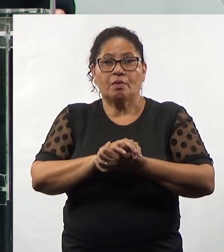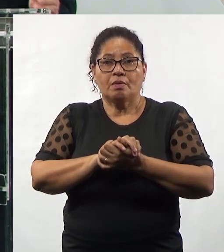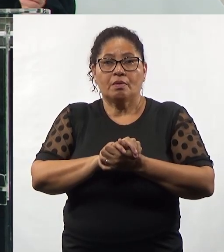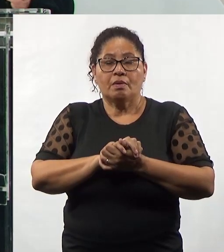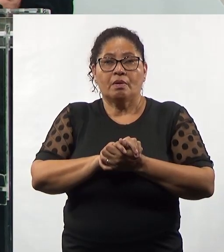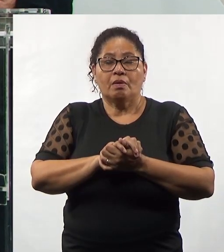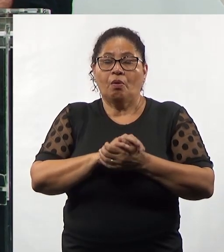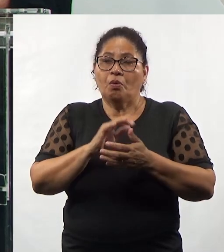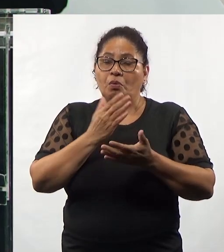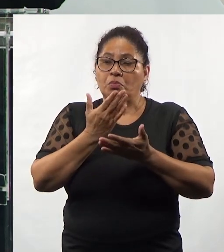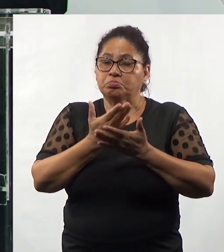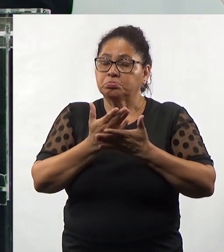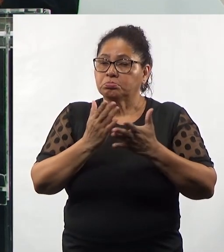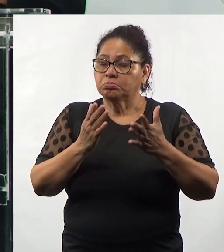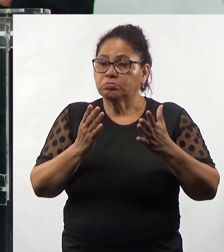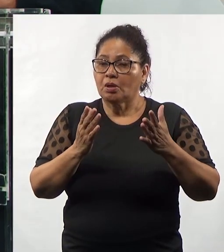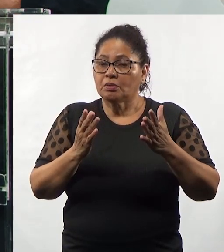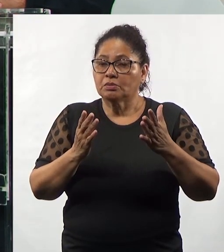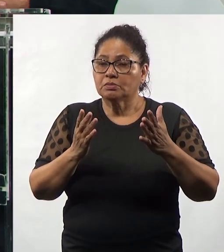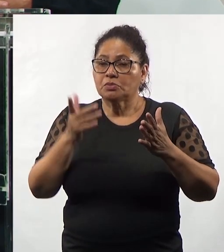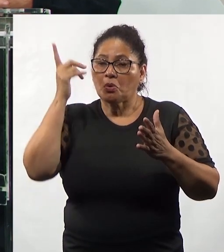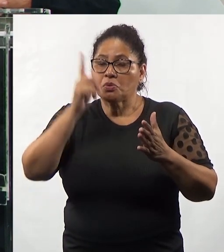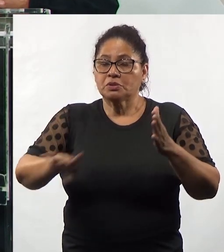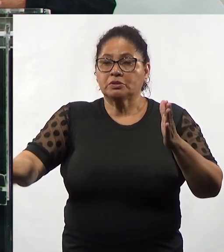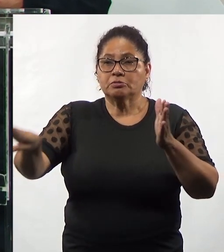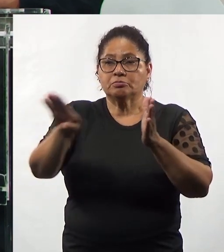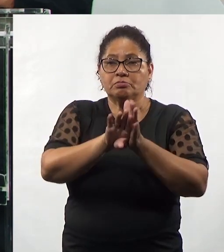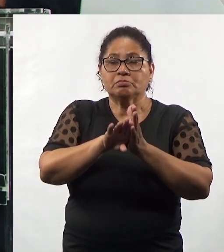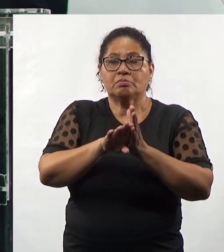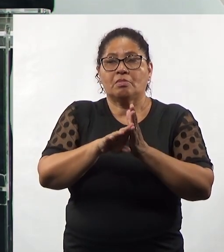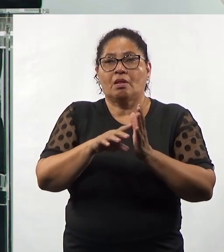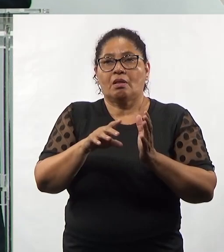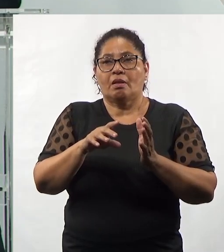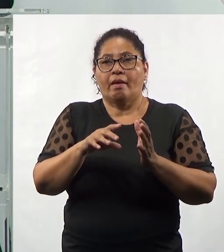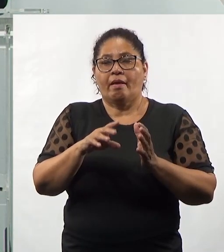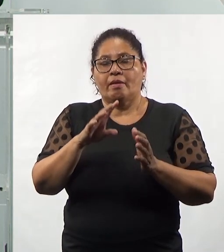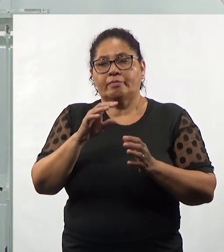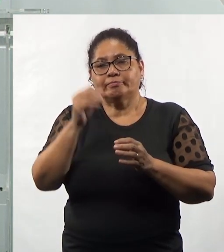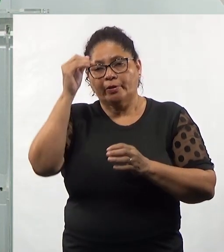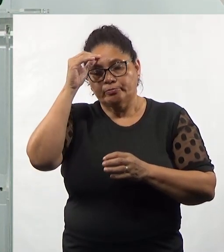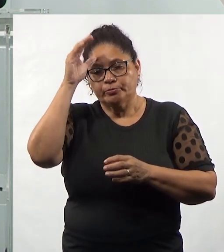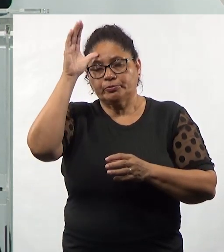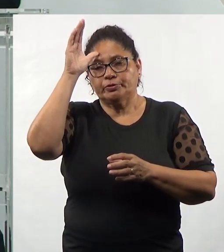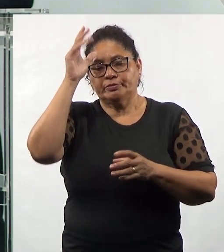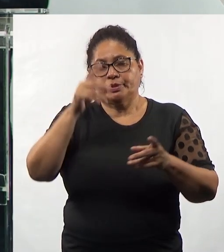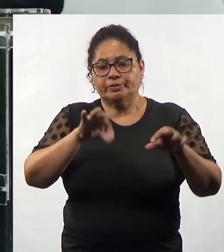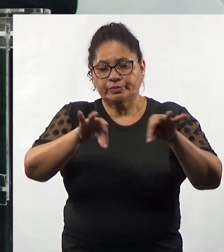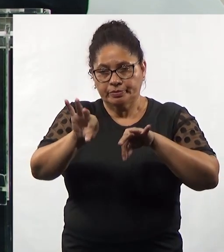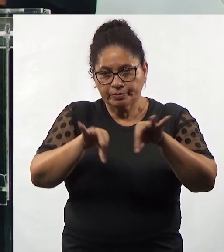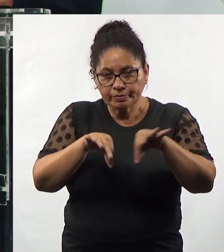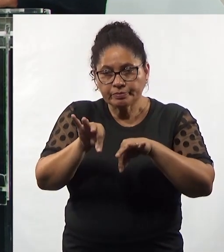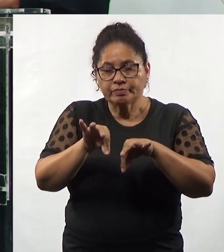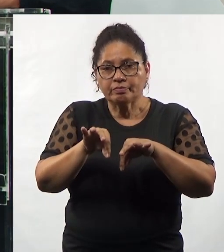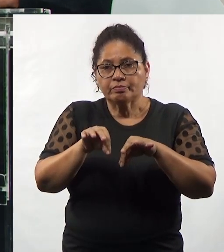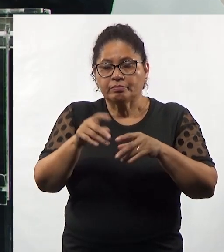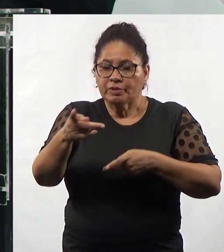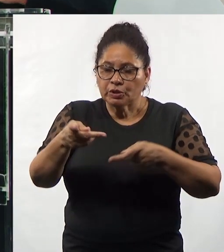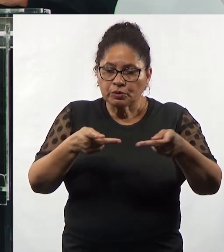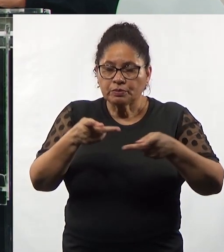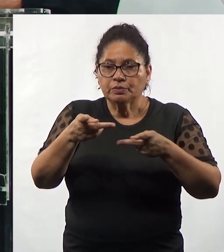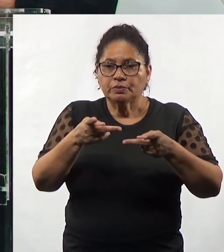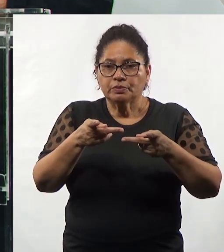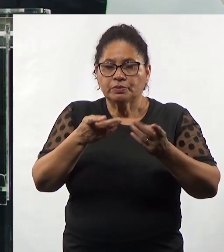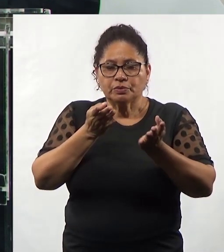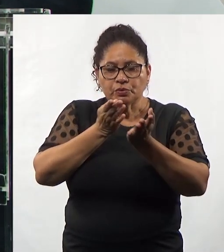acabamos chegando até ele, né, mesmo que a gente não tenha muito conhecimento do plano. Tá? Mas os projetos eles estão